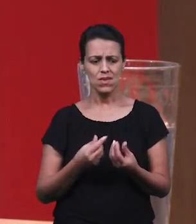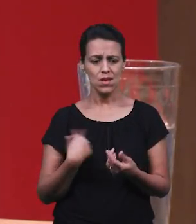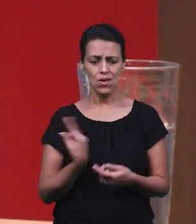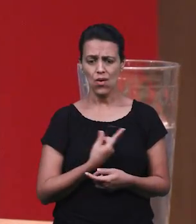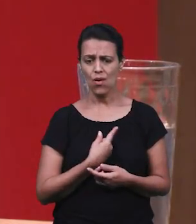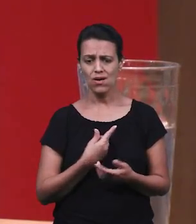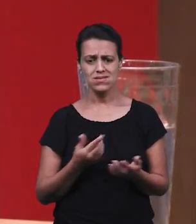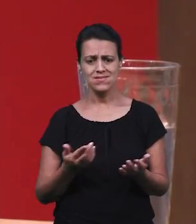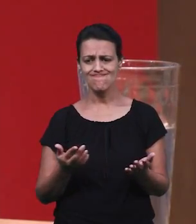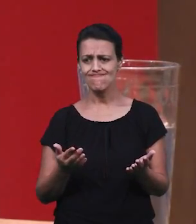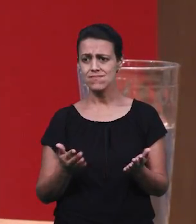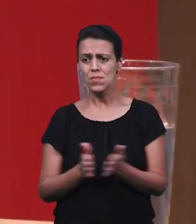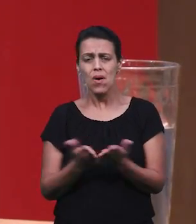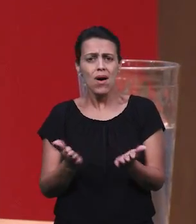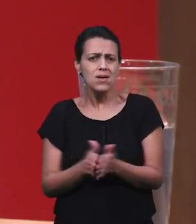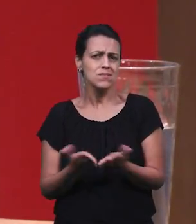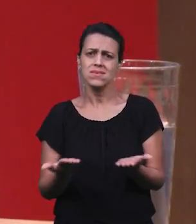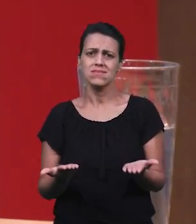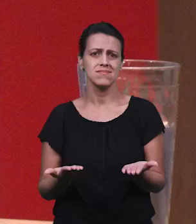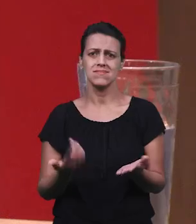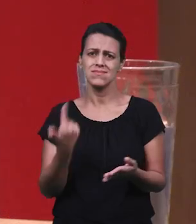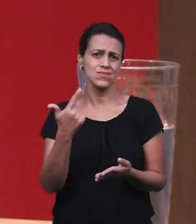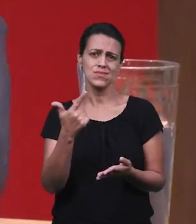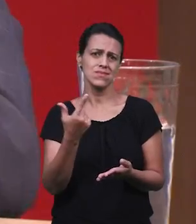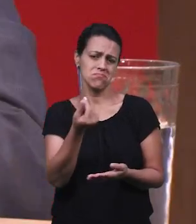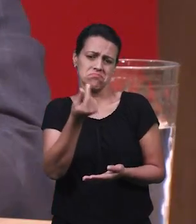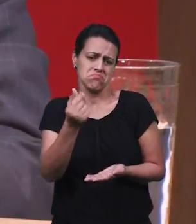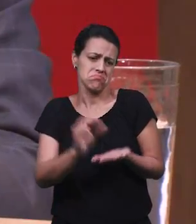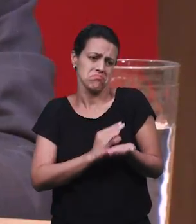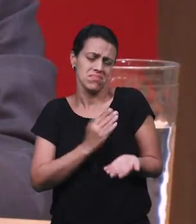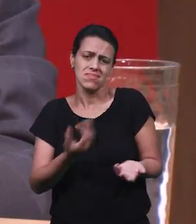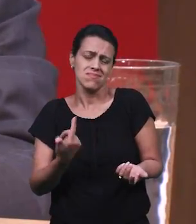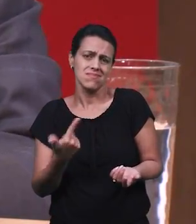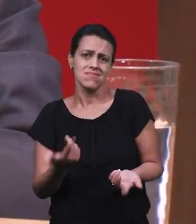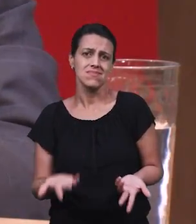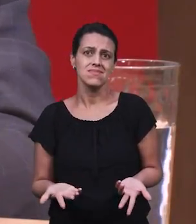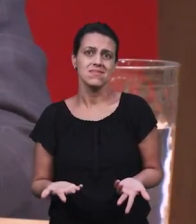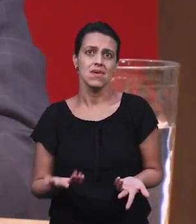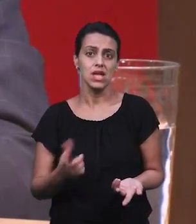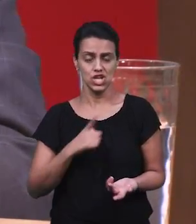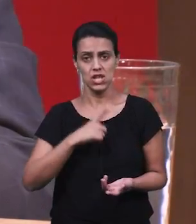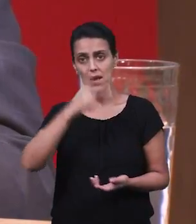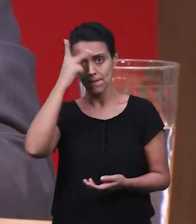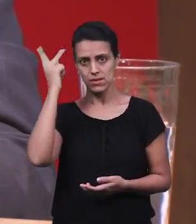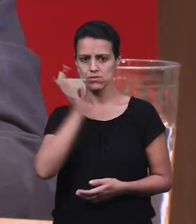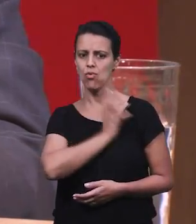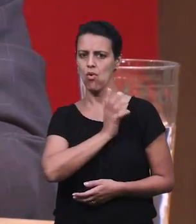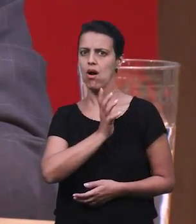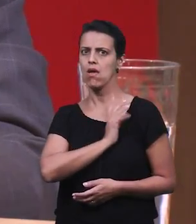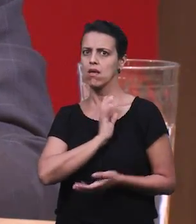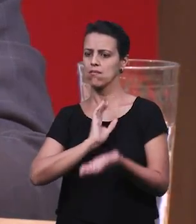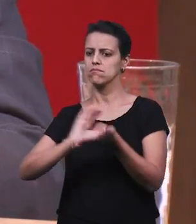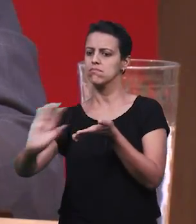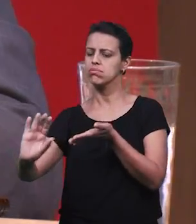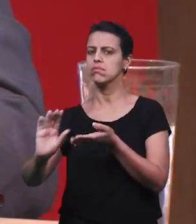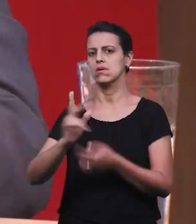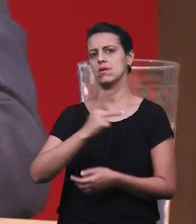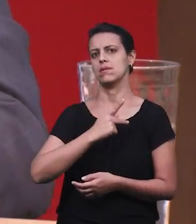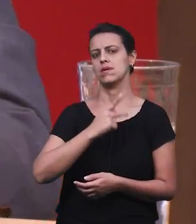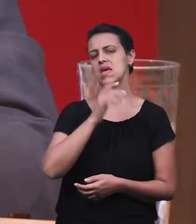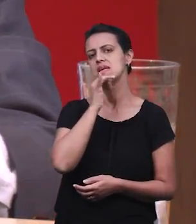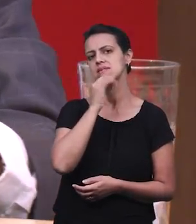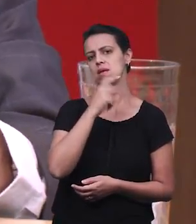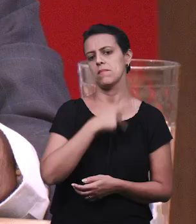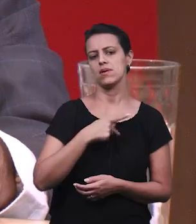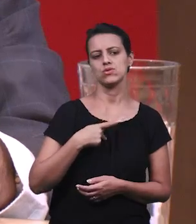éramos uma igreja pobre, entendeu? Você tinha os irmãos que eram os irmãos que bancavam tudo, irmãos que tinham recurso, pastor